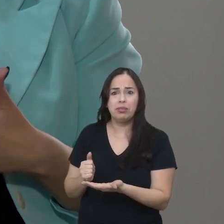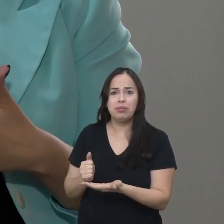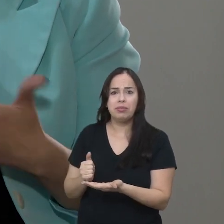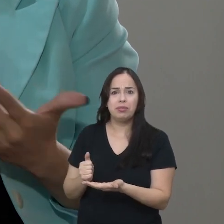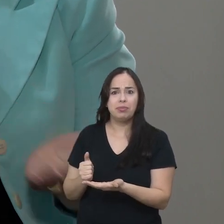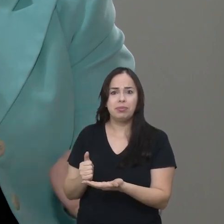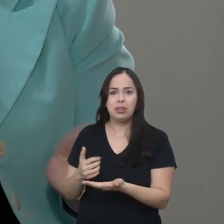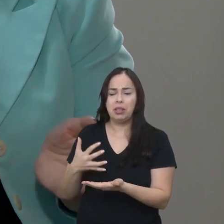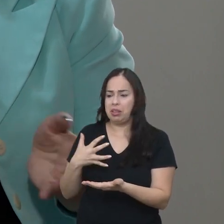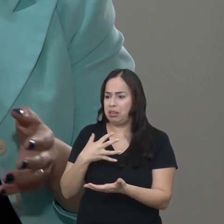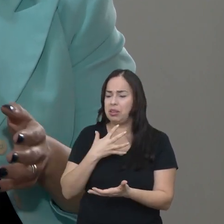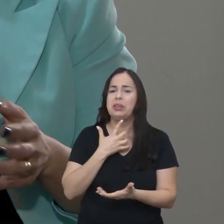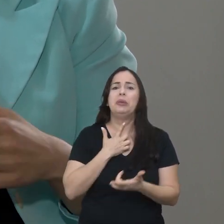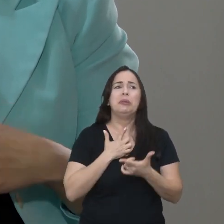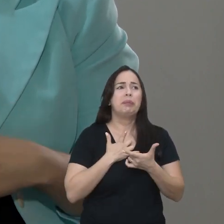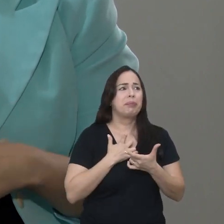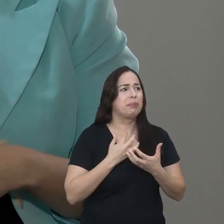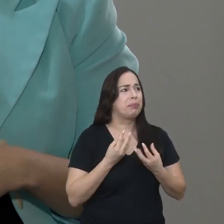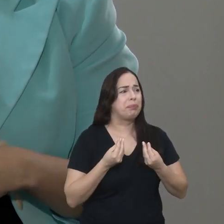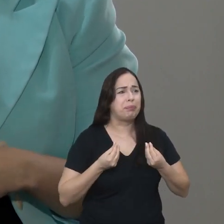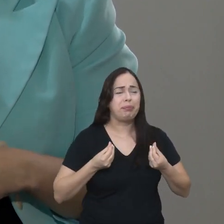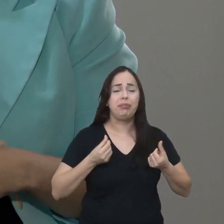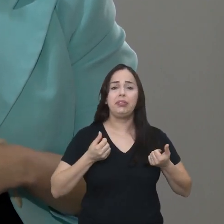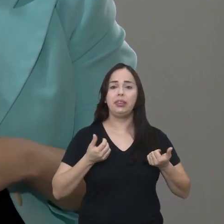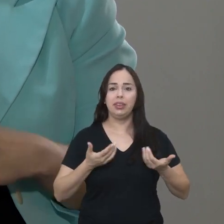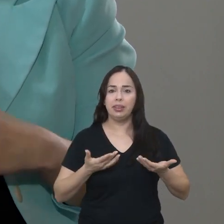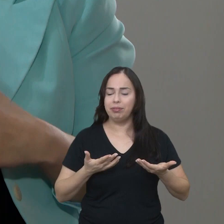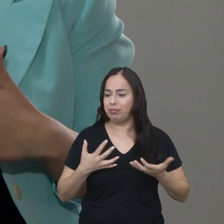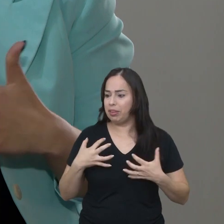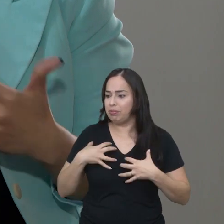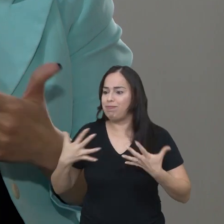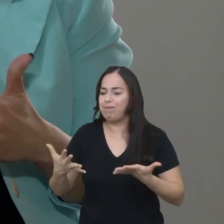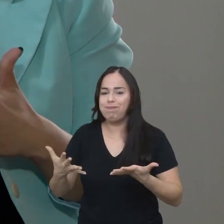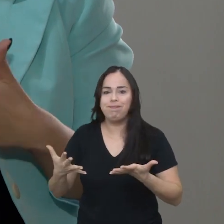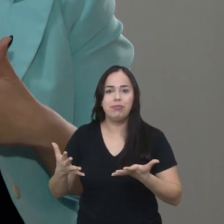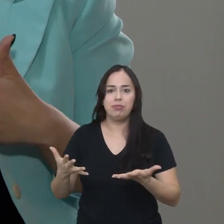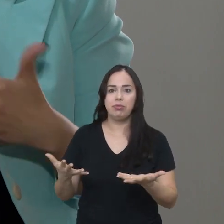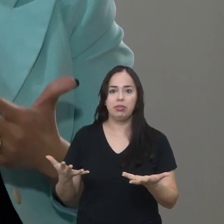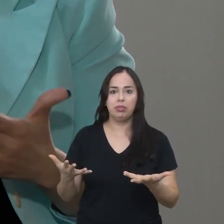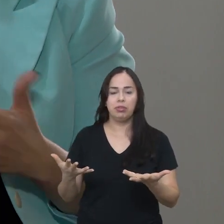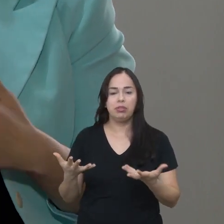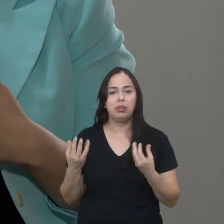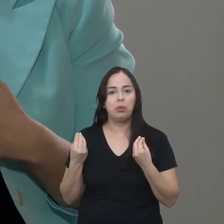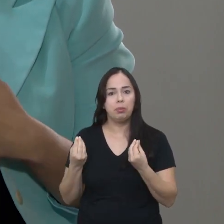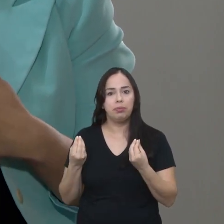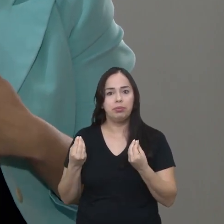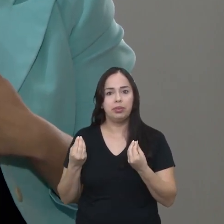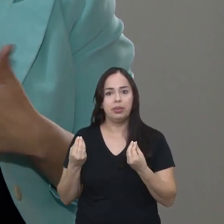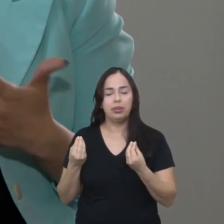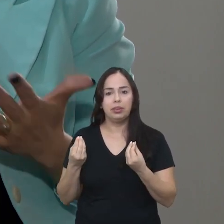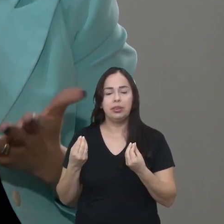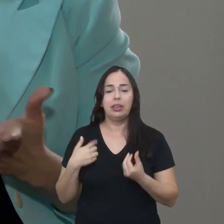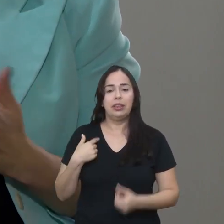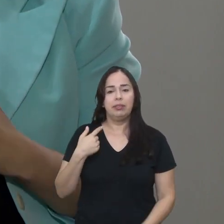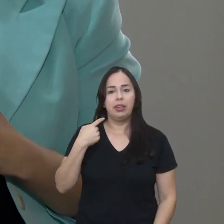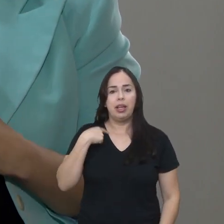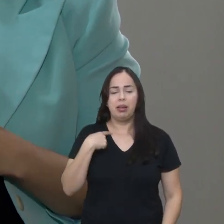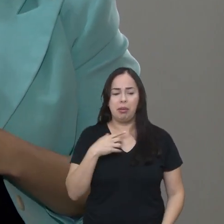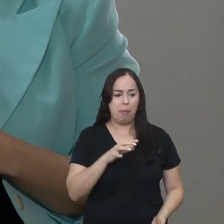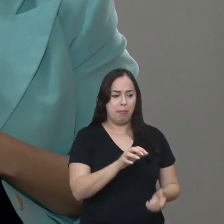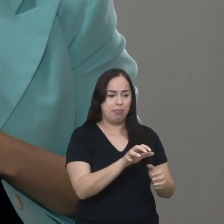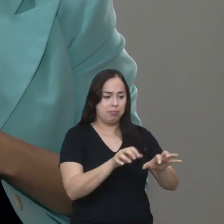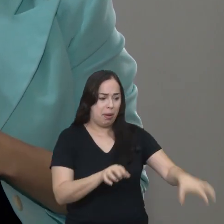no neném que tinha acabado de falecer né então eu não tinha nem digerido eu tava ali sem reação